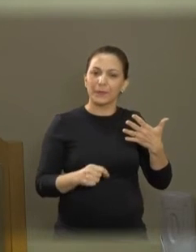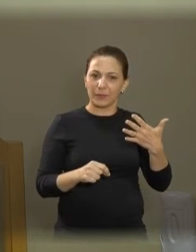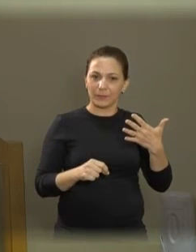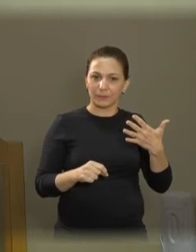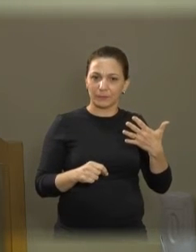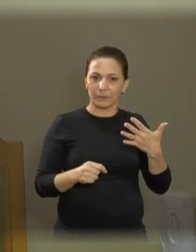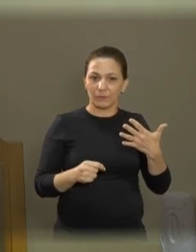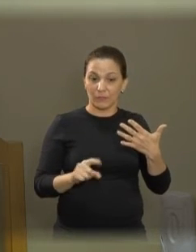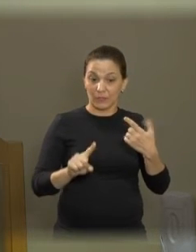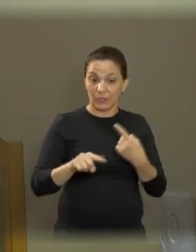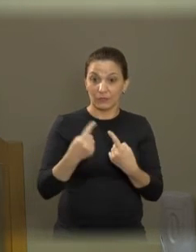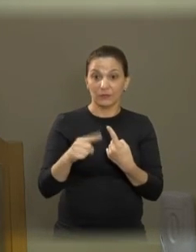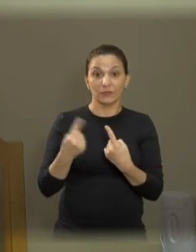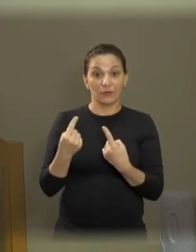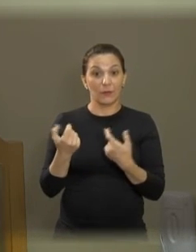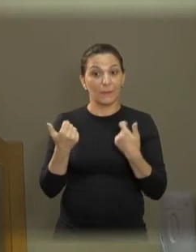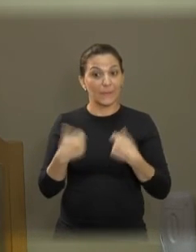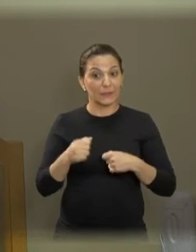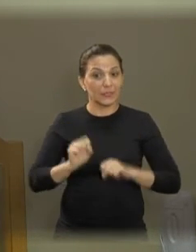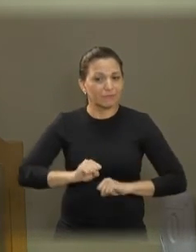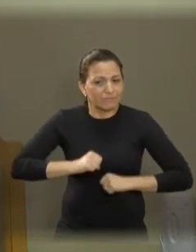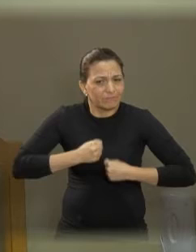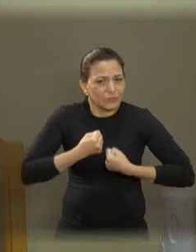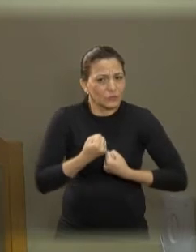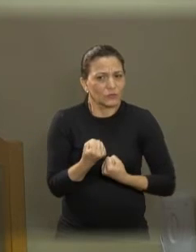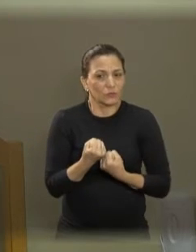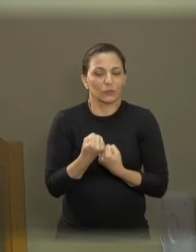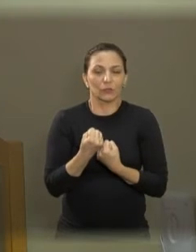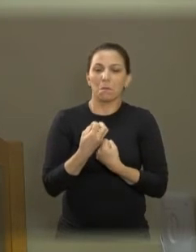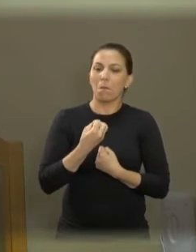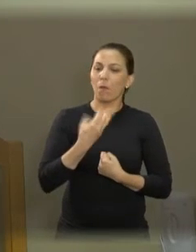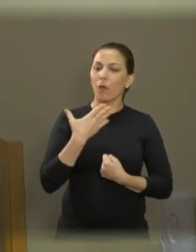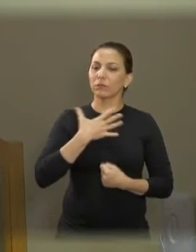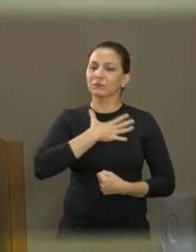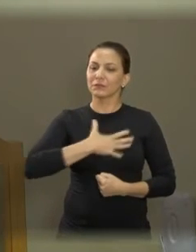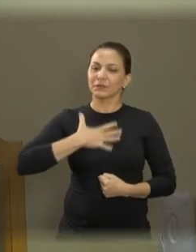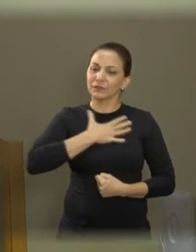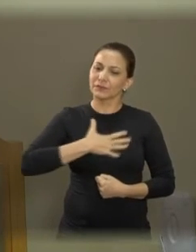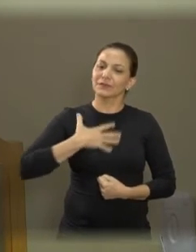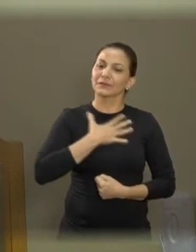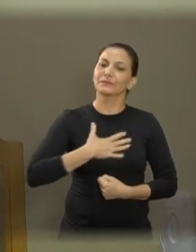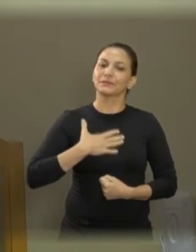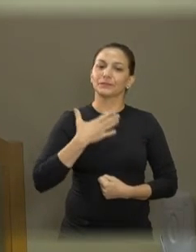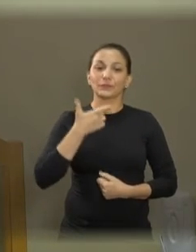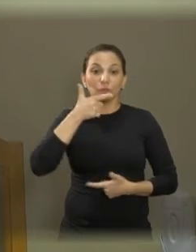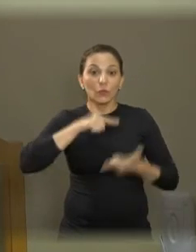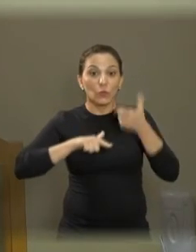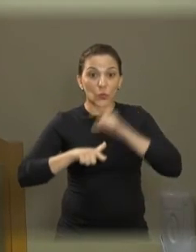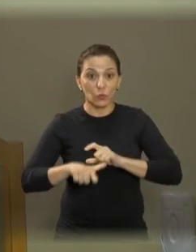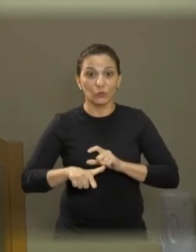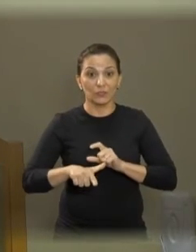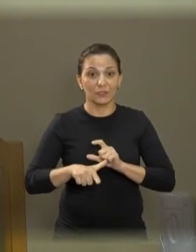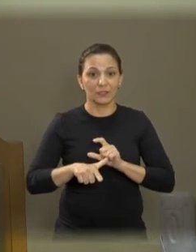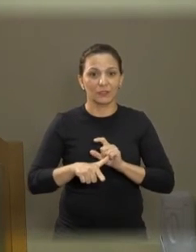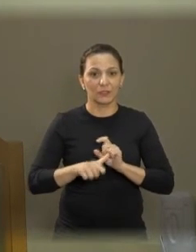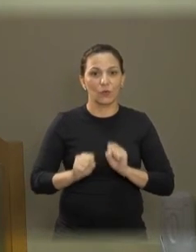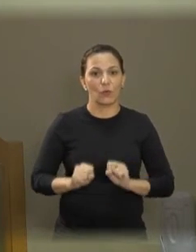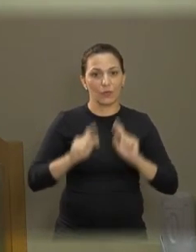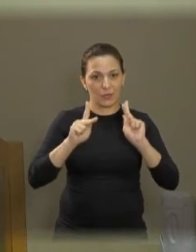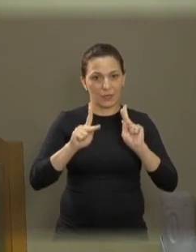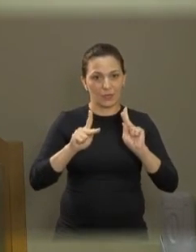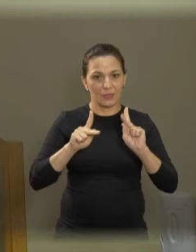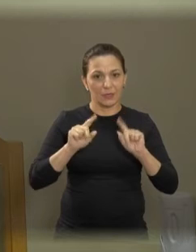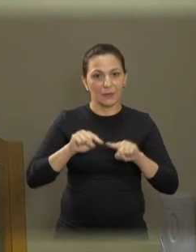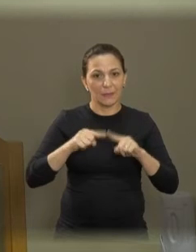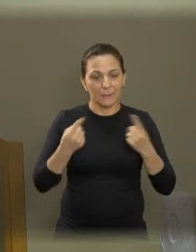E para mim era um desafio, eu tinha que me desdobrar. Mas foi muito bom e muito gratificante, porque eu consegui dar conta. Só que surgiu a